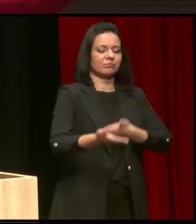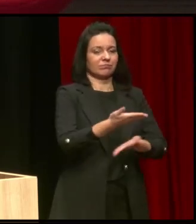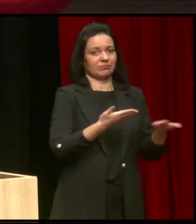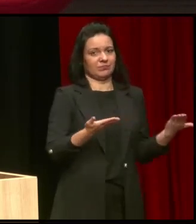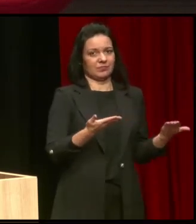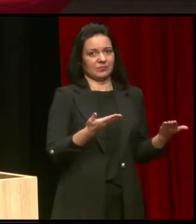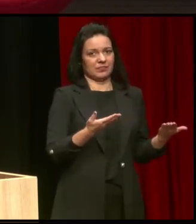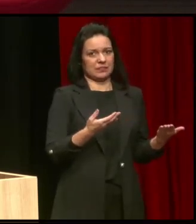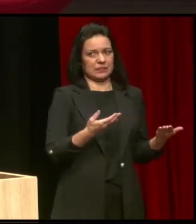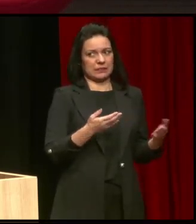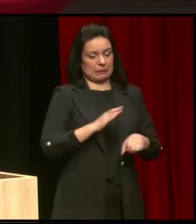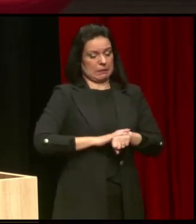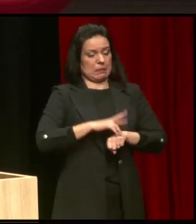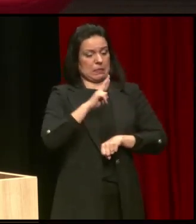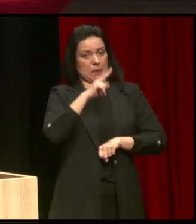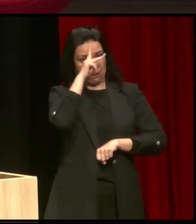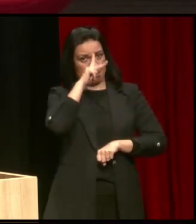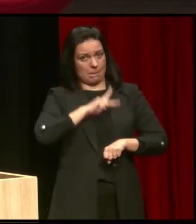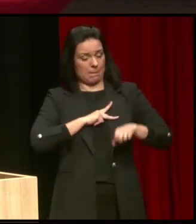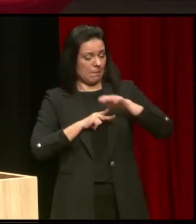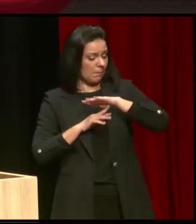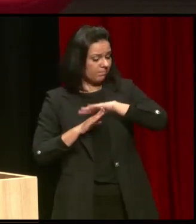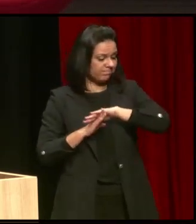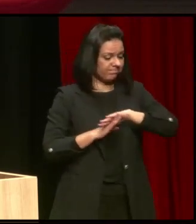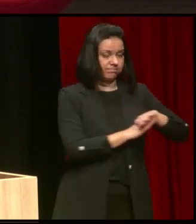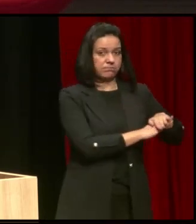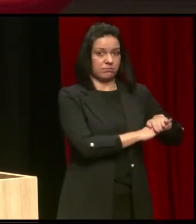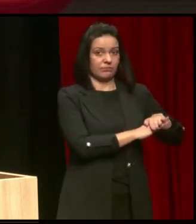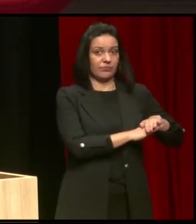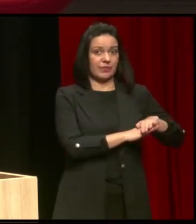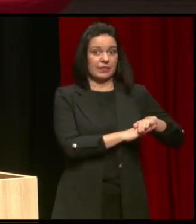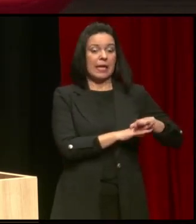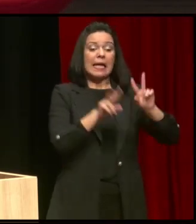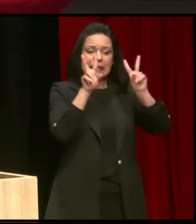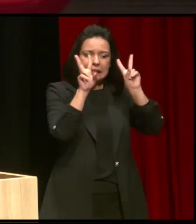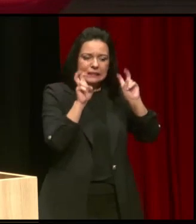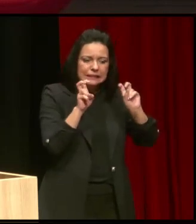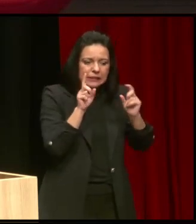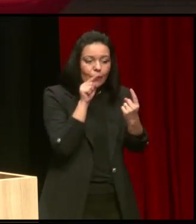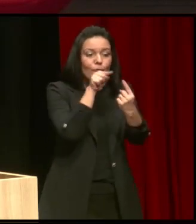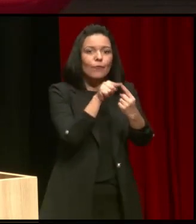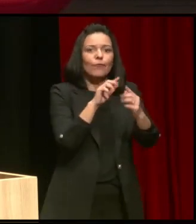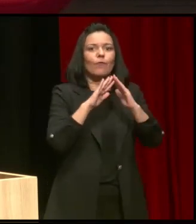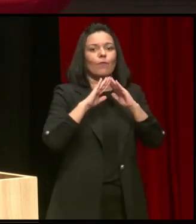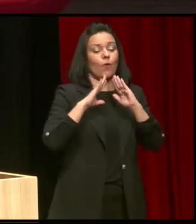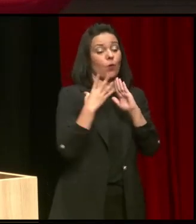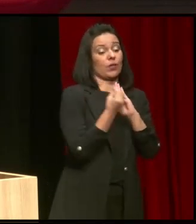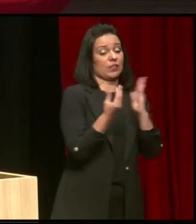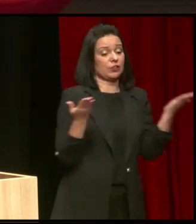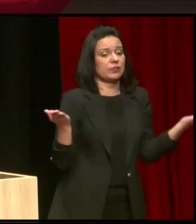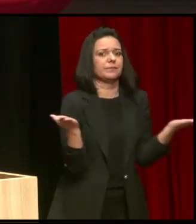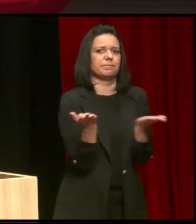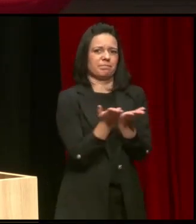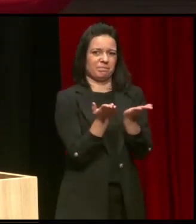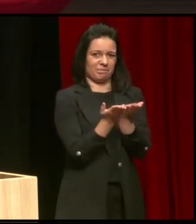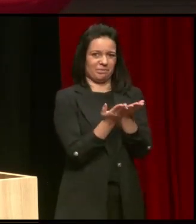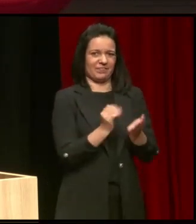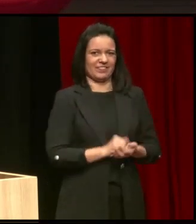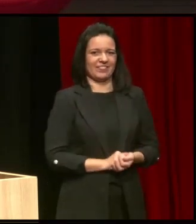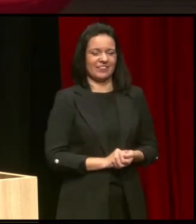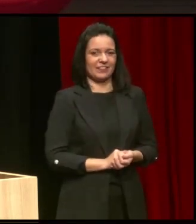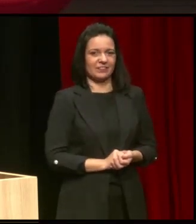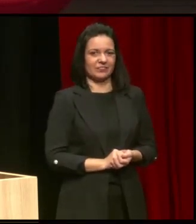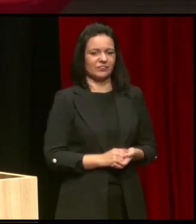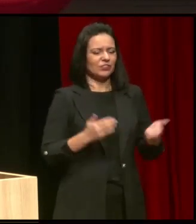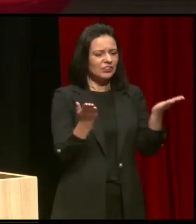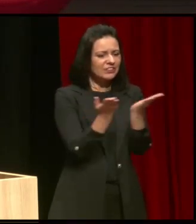vendo? Esse é o sinal da igreja. Isso é a igreja cristã, tá, gente? Então nós vamos aperfeiçoar os santos